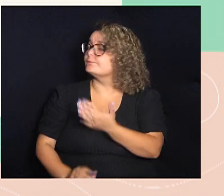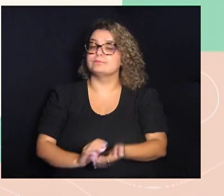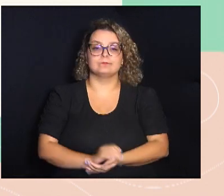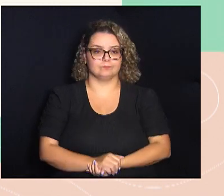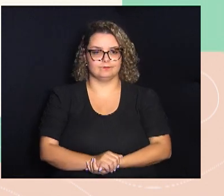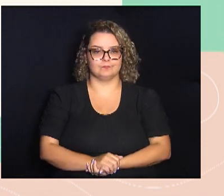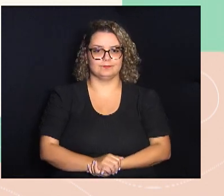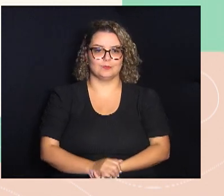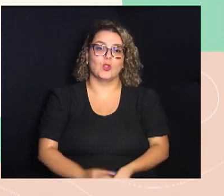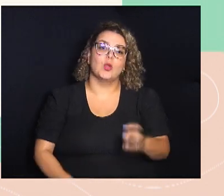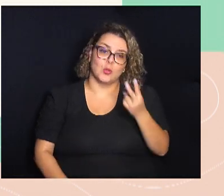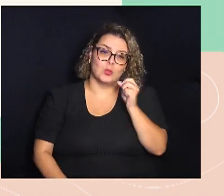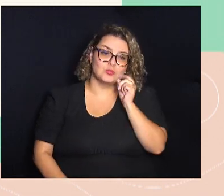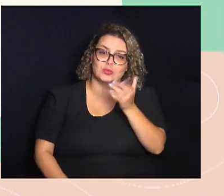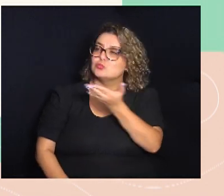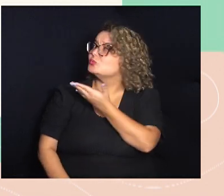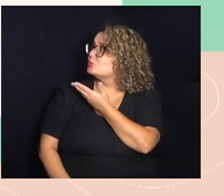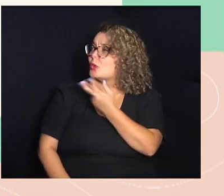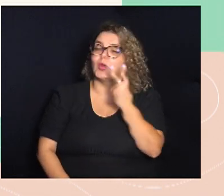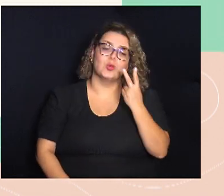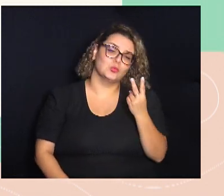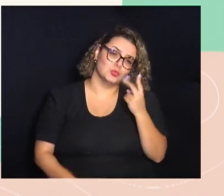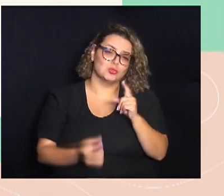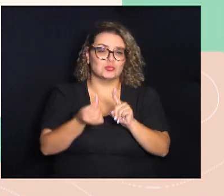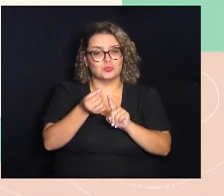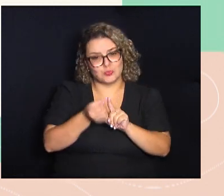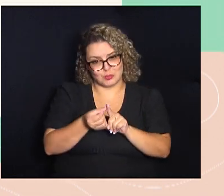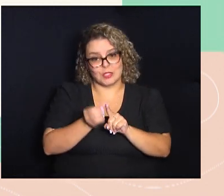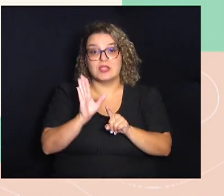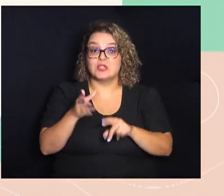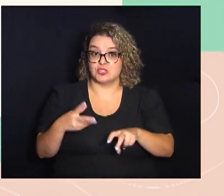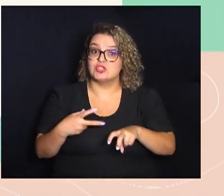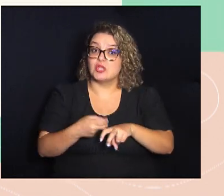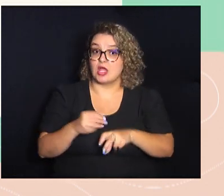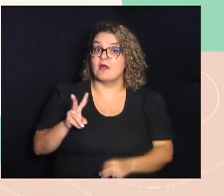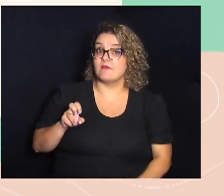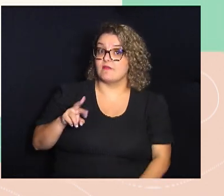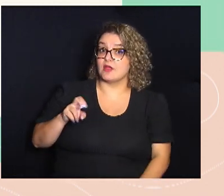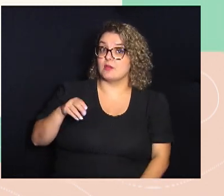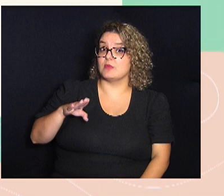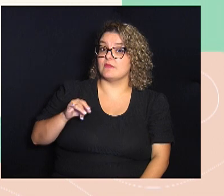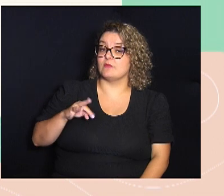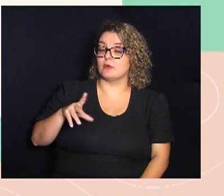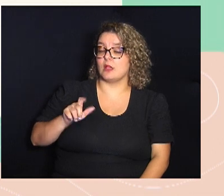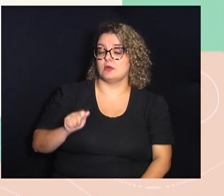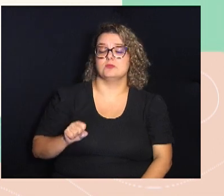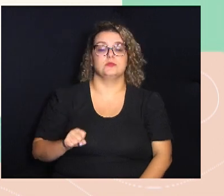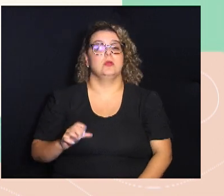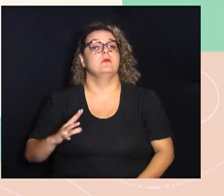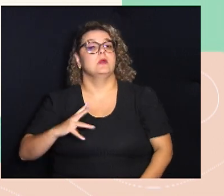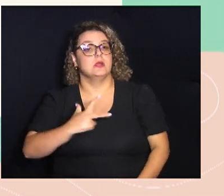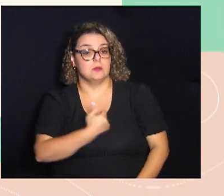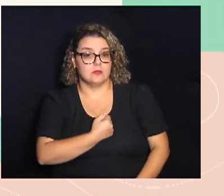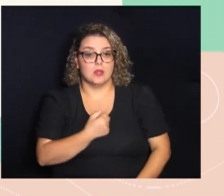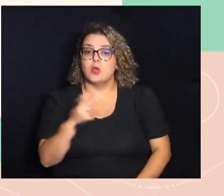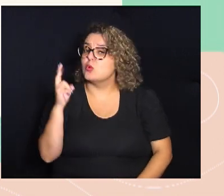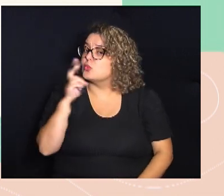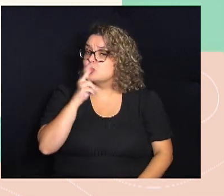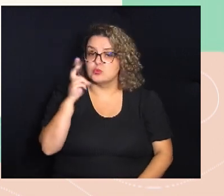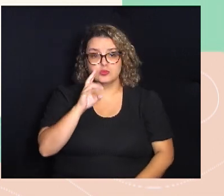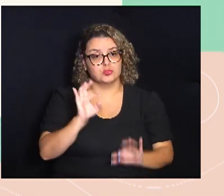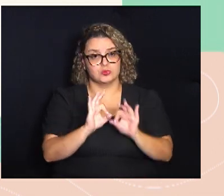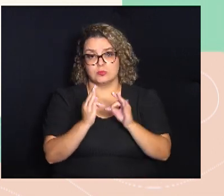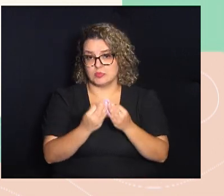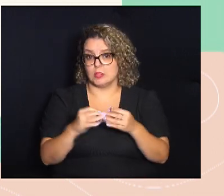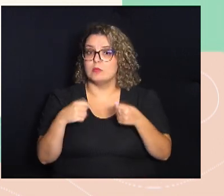Esses 2 gatinhos têm 2 meses e já estão vermifugados. Eles foram resgatados e precisam urgentemente de uma